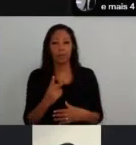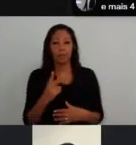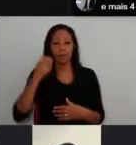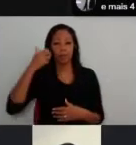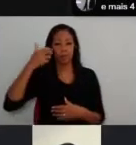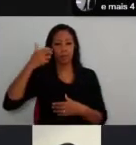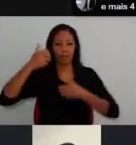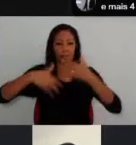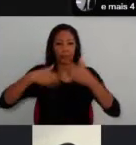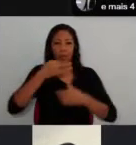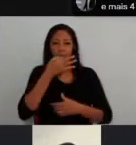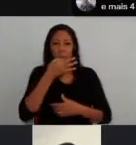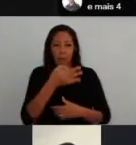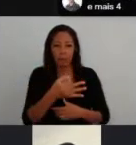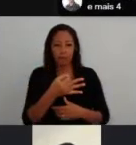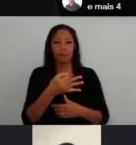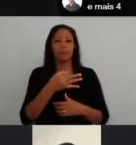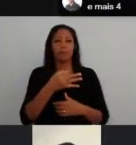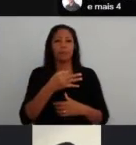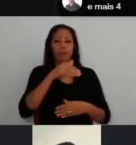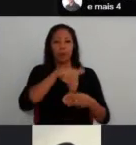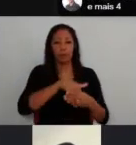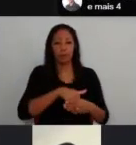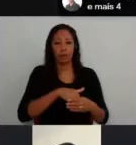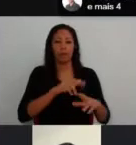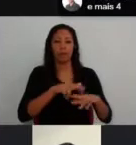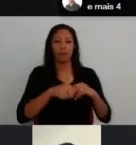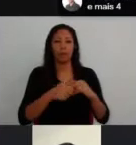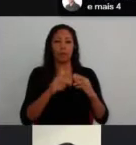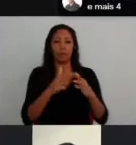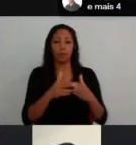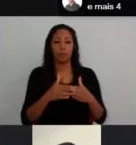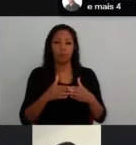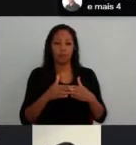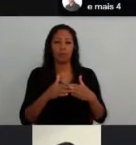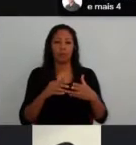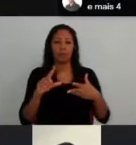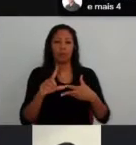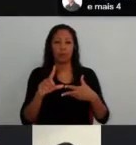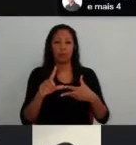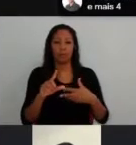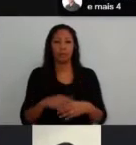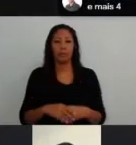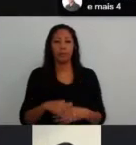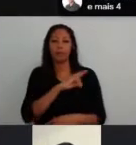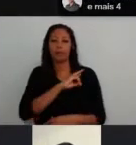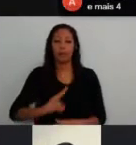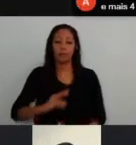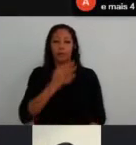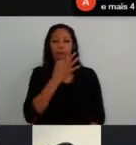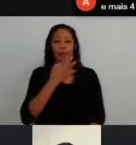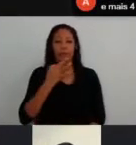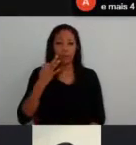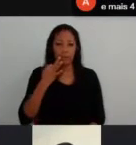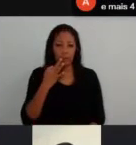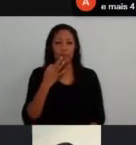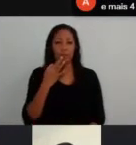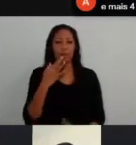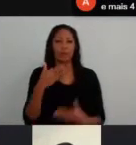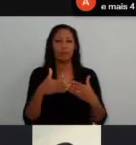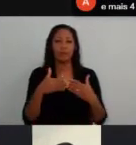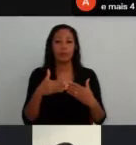citado requerimento. A vereadora Fátima Alves solicitou e justificou o requerimento legislativo número 055/2018.